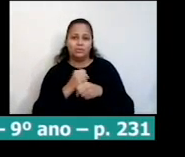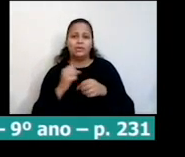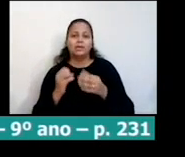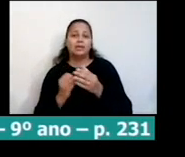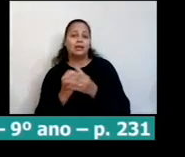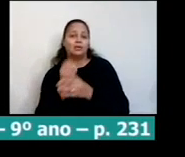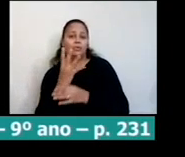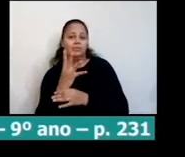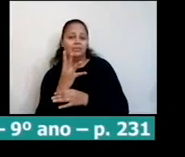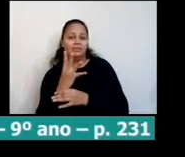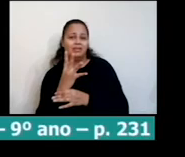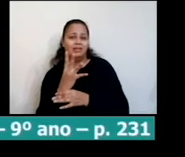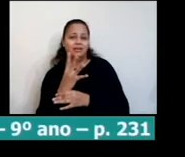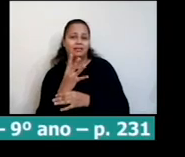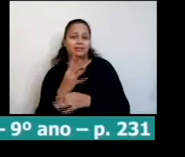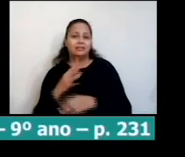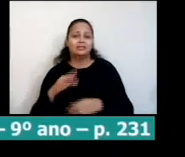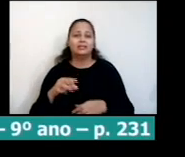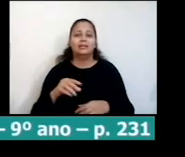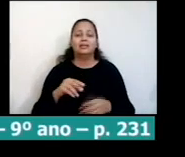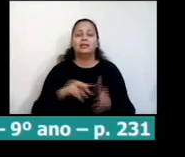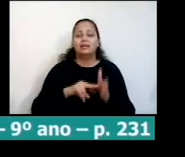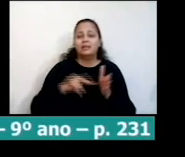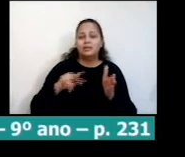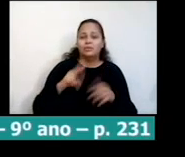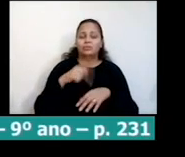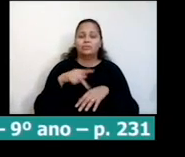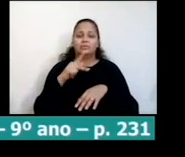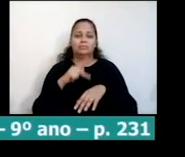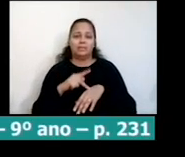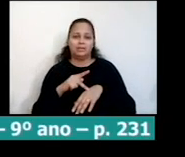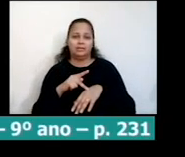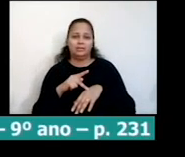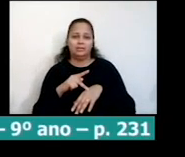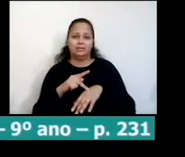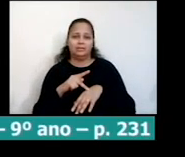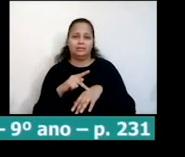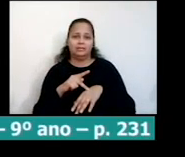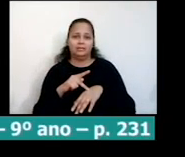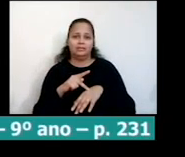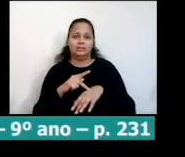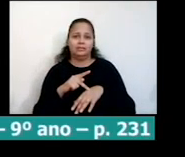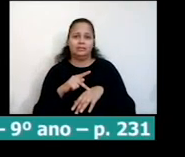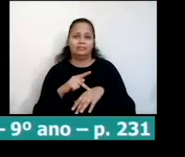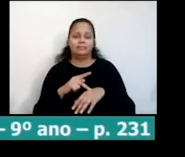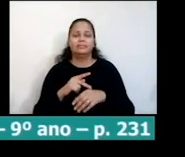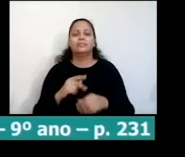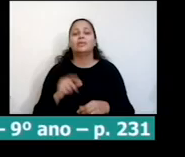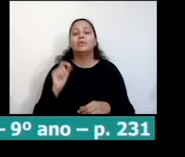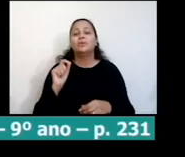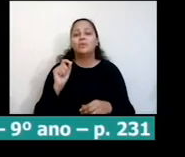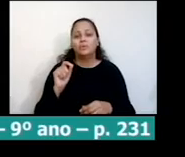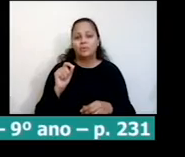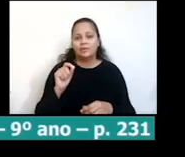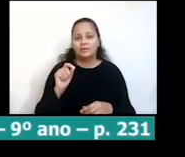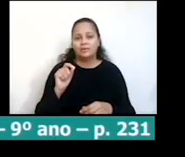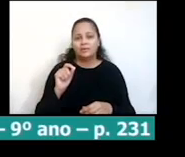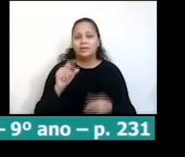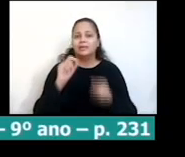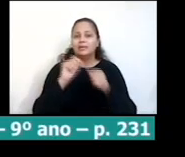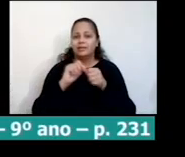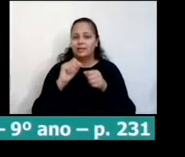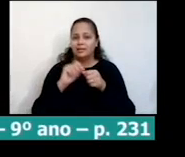alguns países. Então, também está passando aí por uma transição demográfica ao continente. As causas